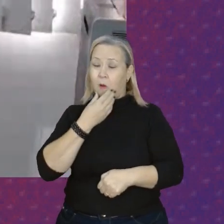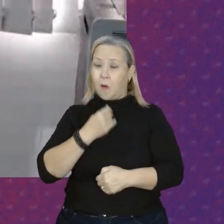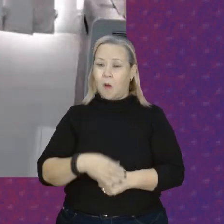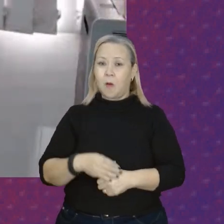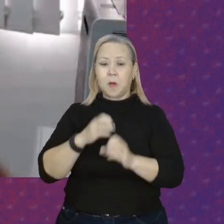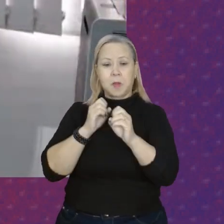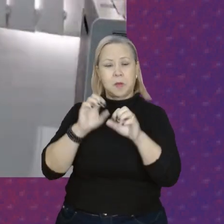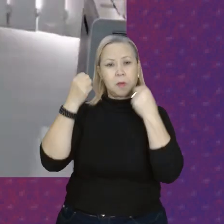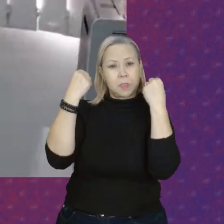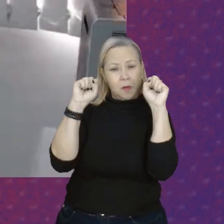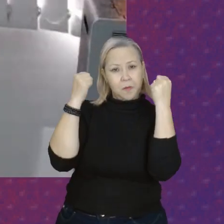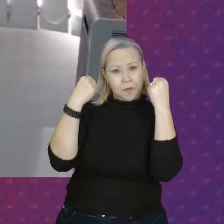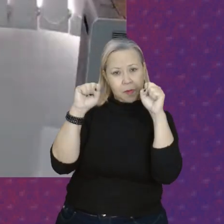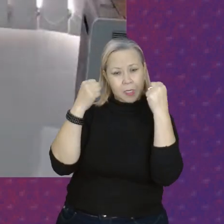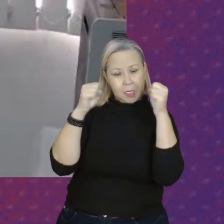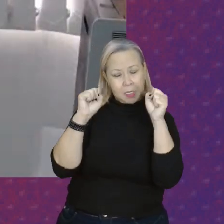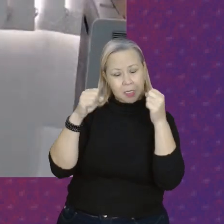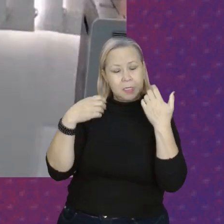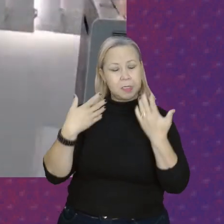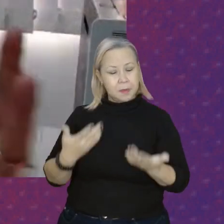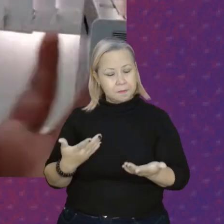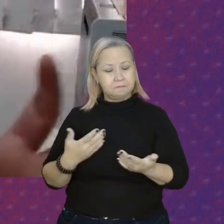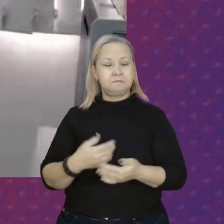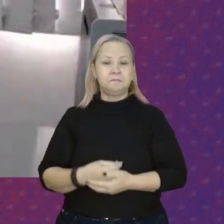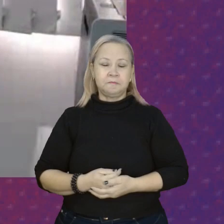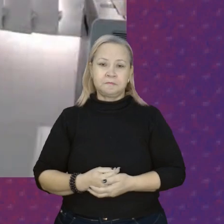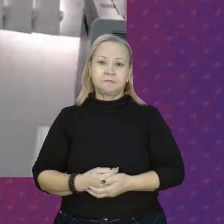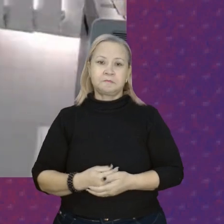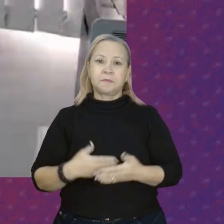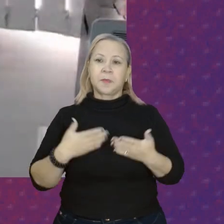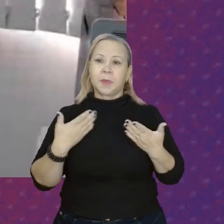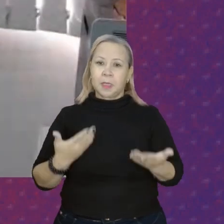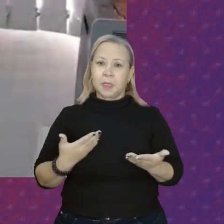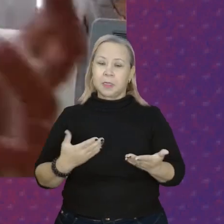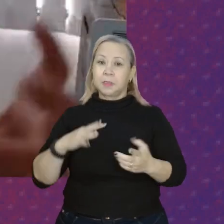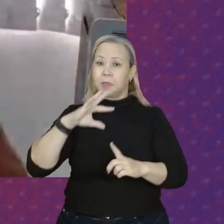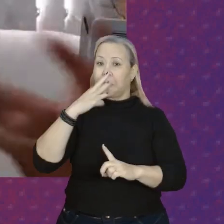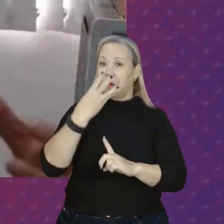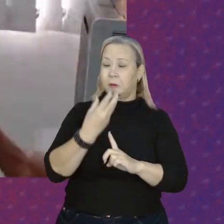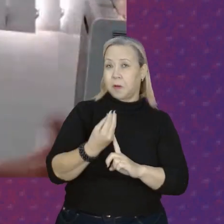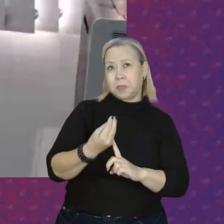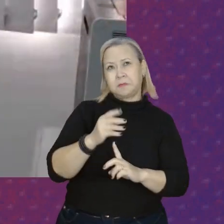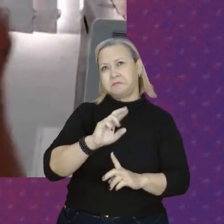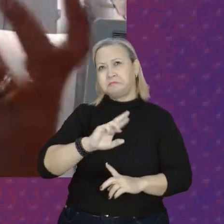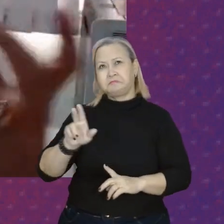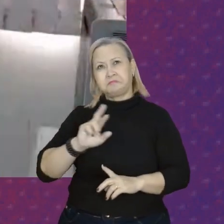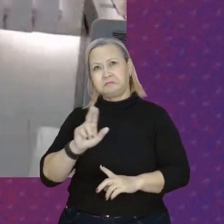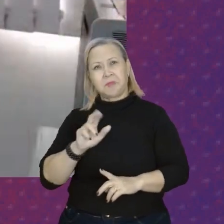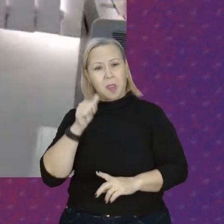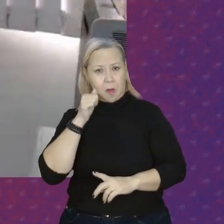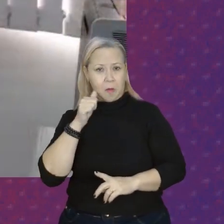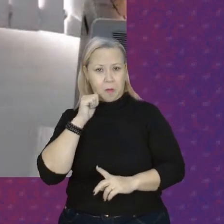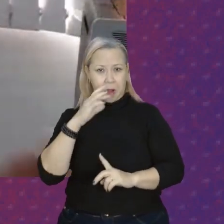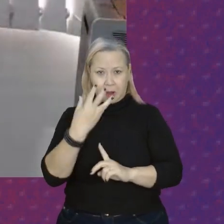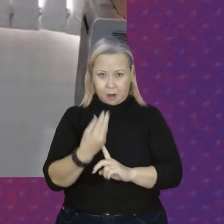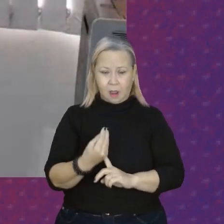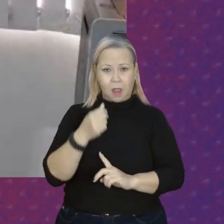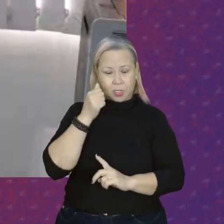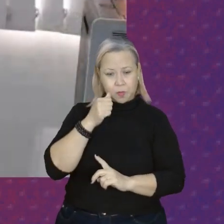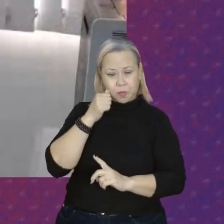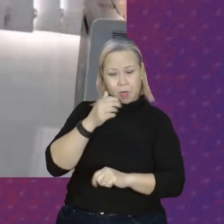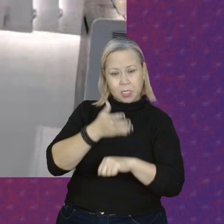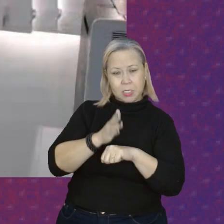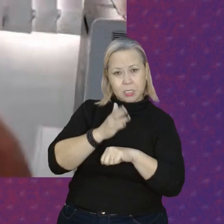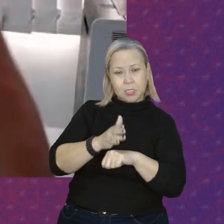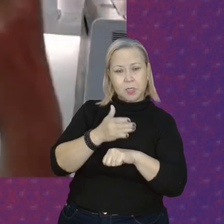educação física, né, então as linguagens artísticas, não que as linguagens artísticas já são mais exercidas